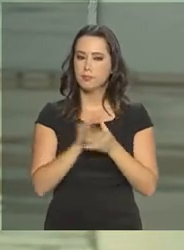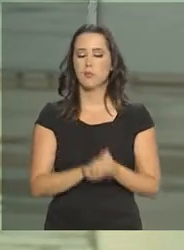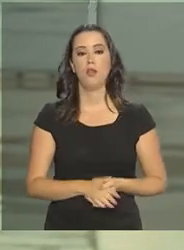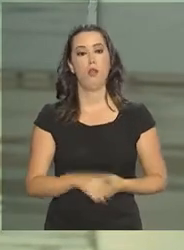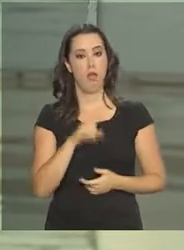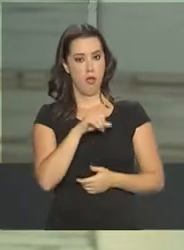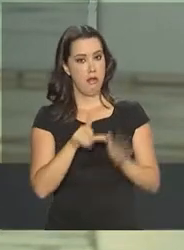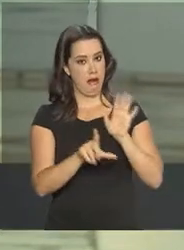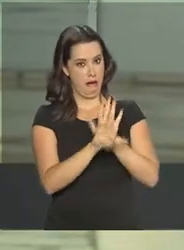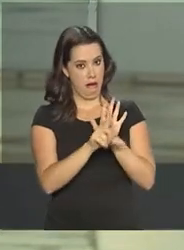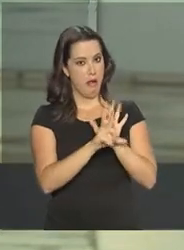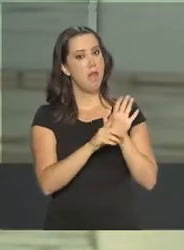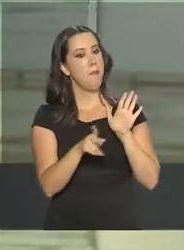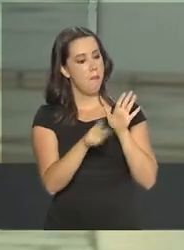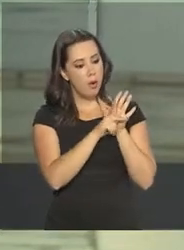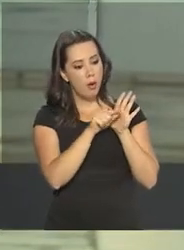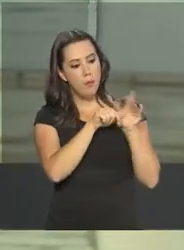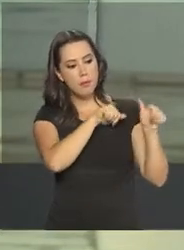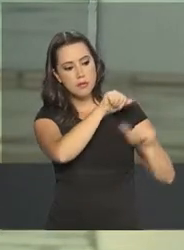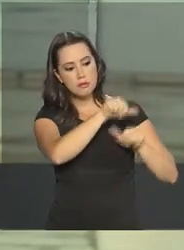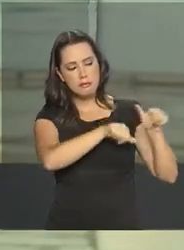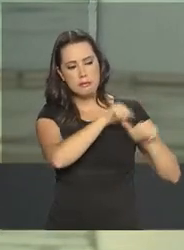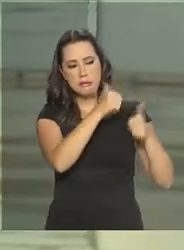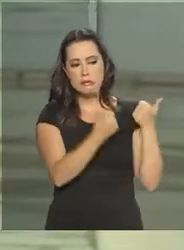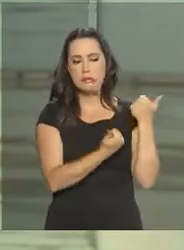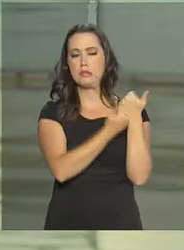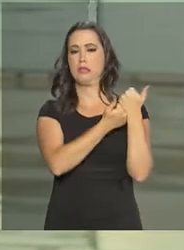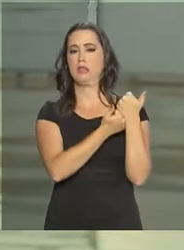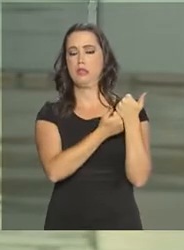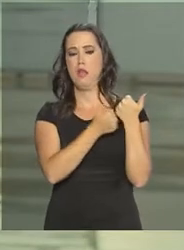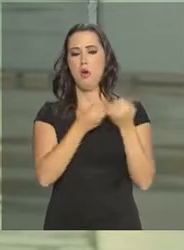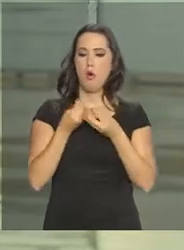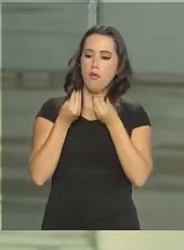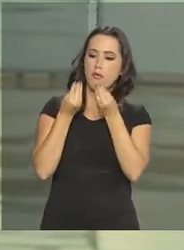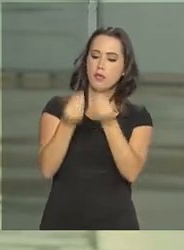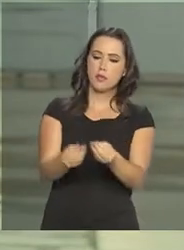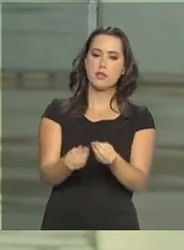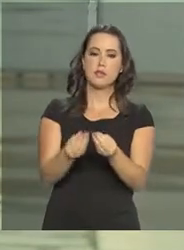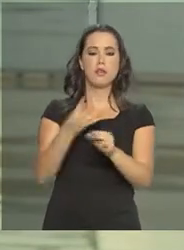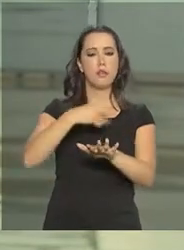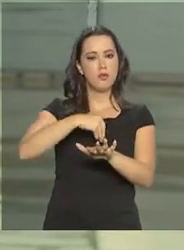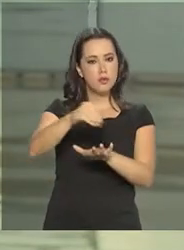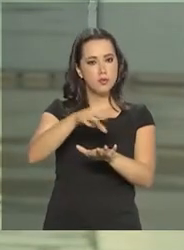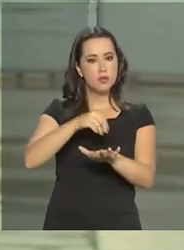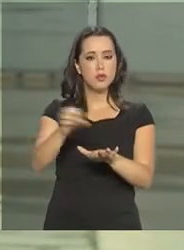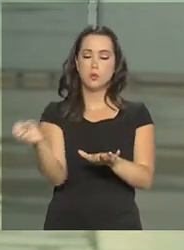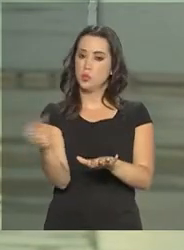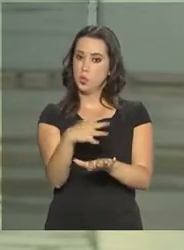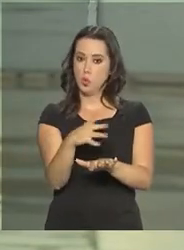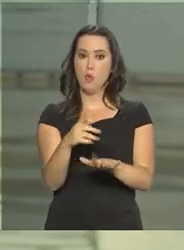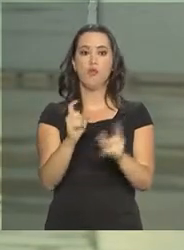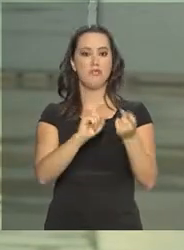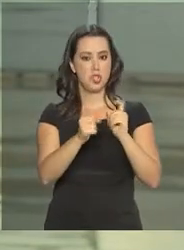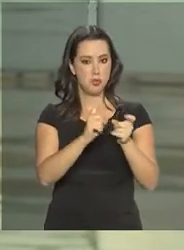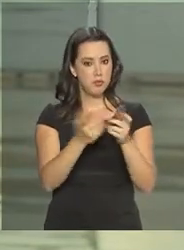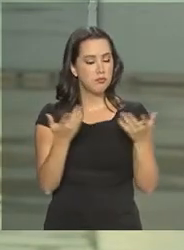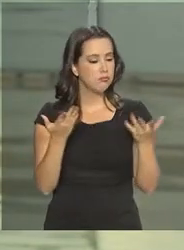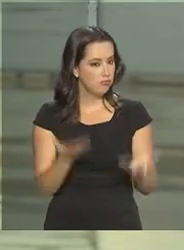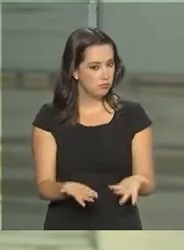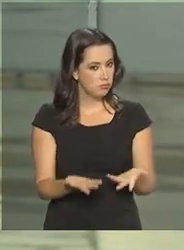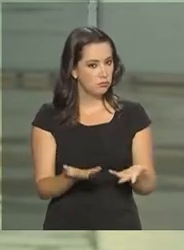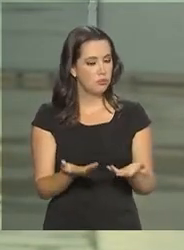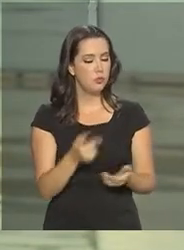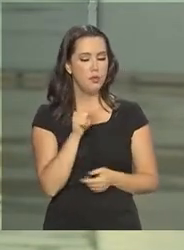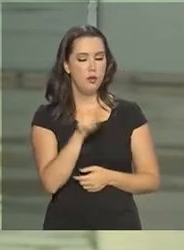lei com o objetivo de fornecer informações da administração pública federal para a nova gestão sobre isso o ministro